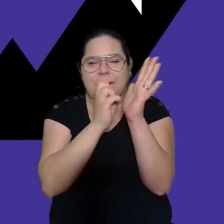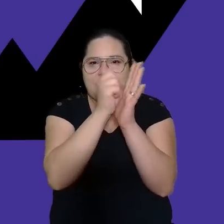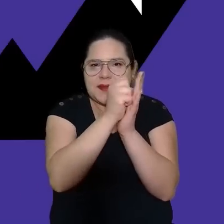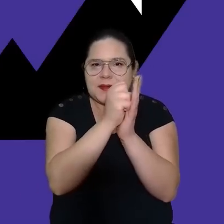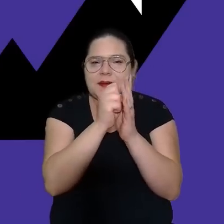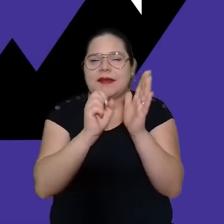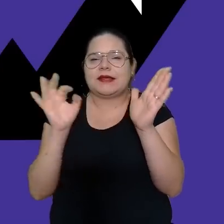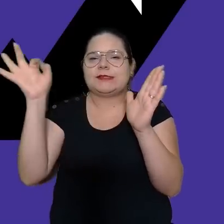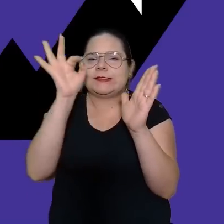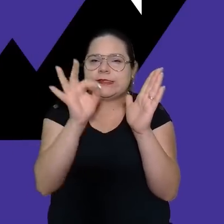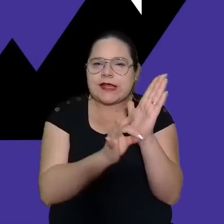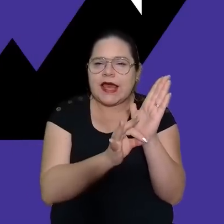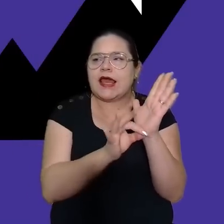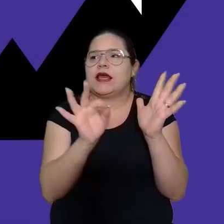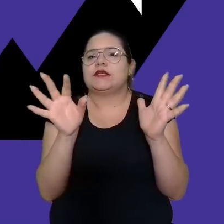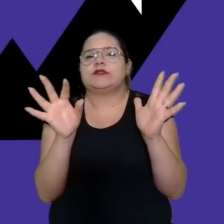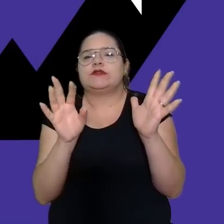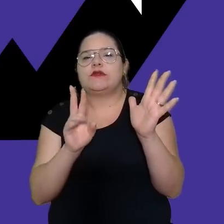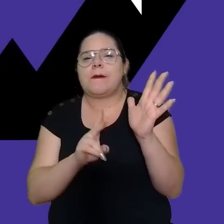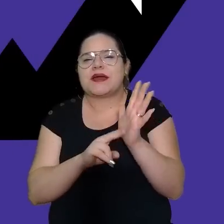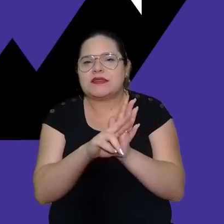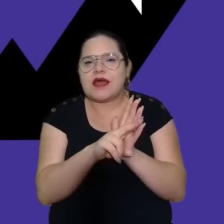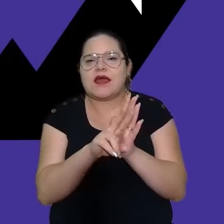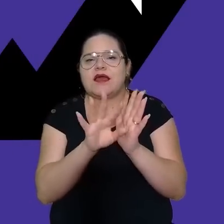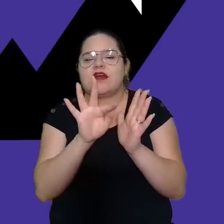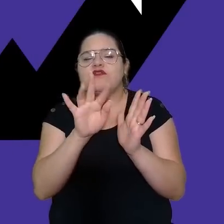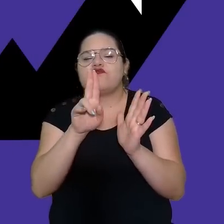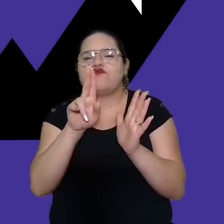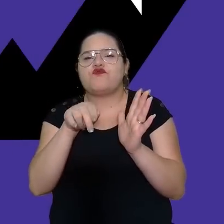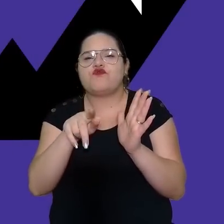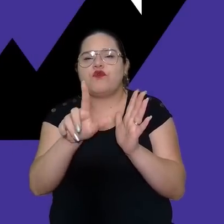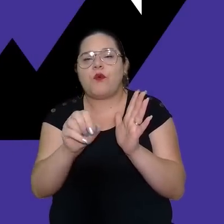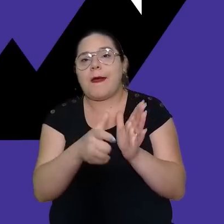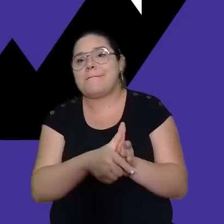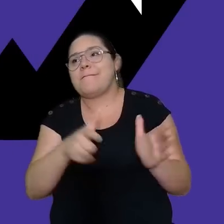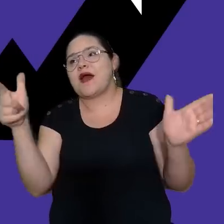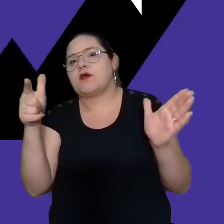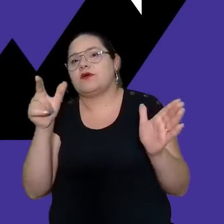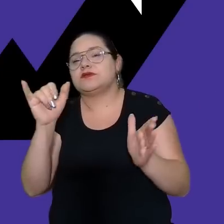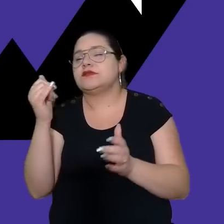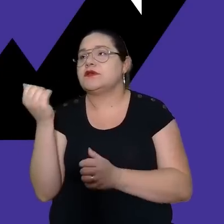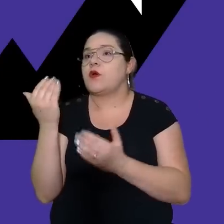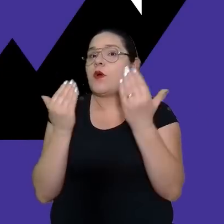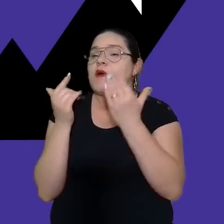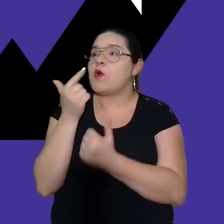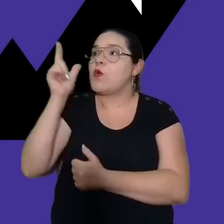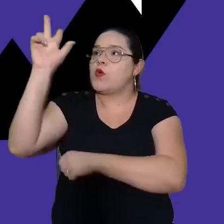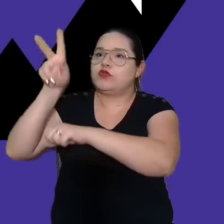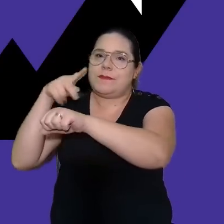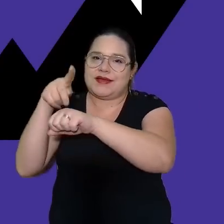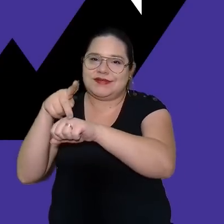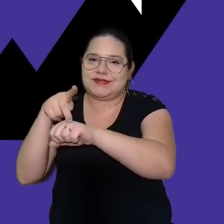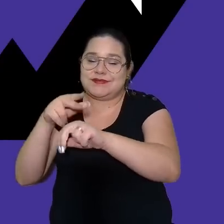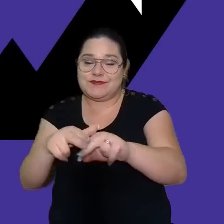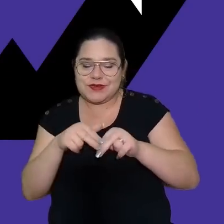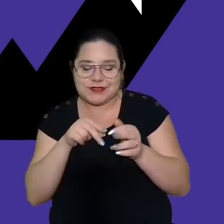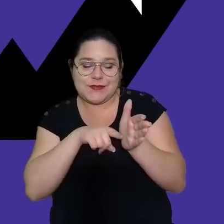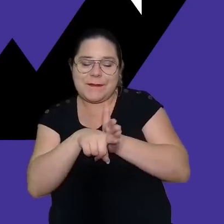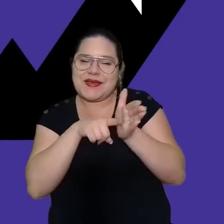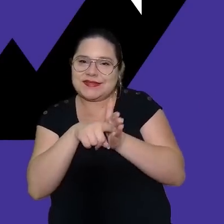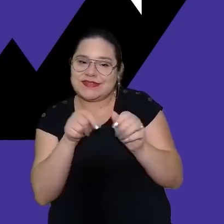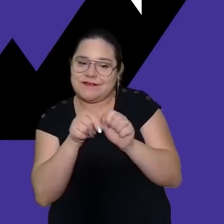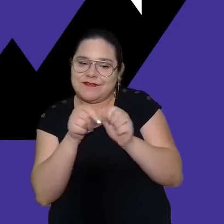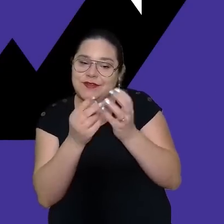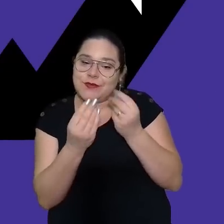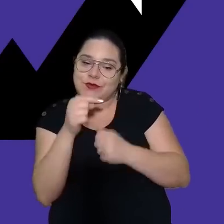insetos, quanto das bactérias, dos fungos, é muito maior do que nos países temperados. Então, a pesquisa tem sido feita muito aqui